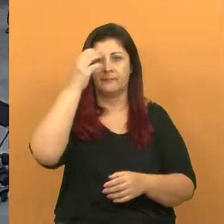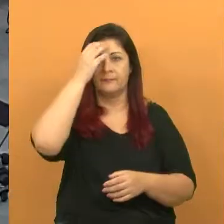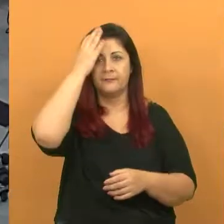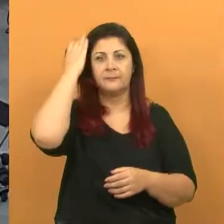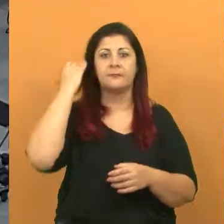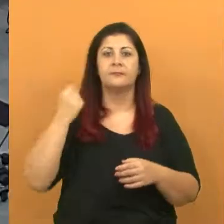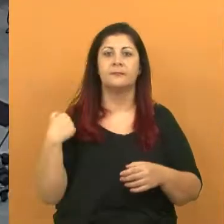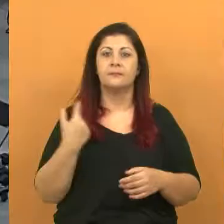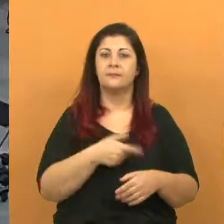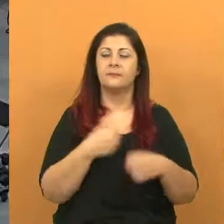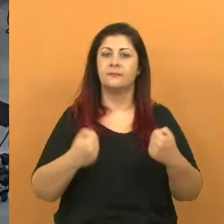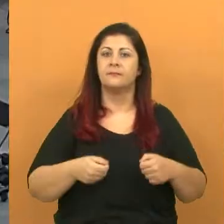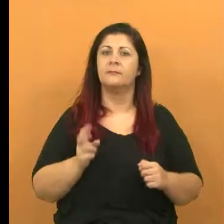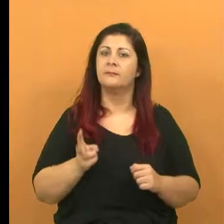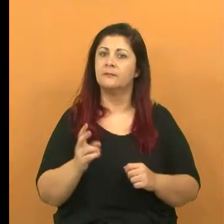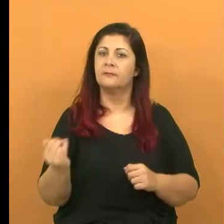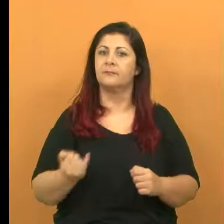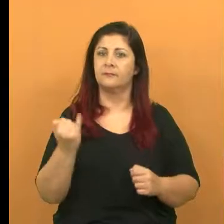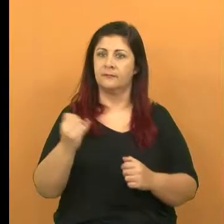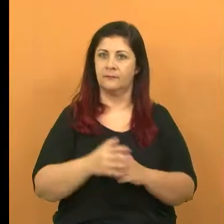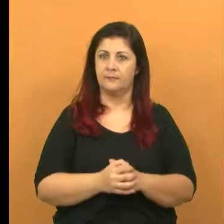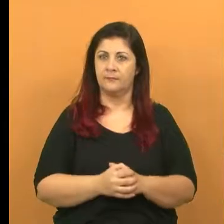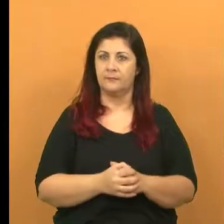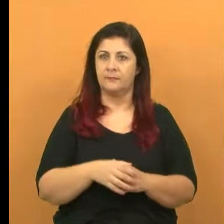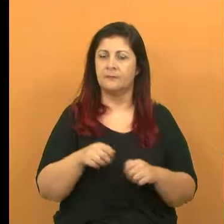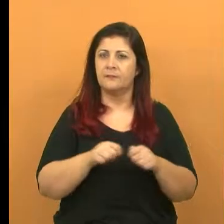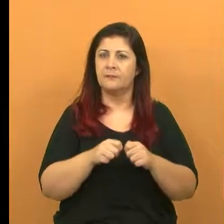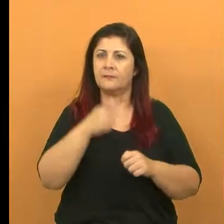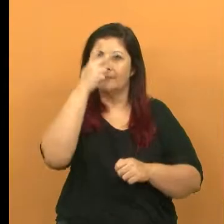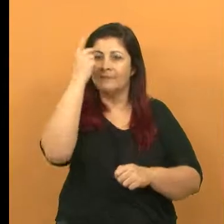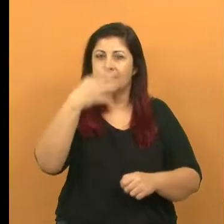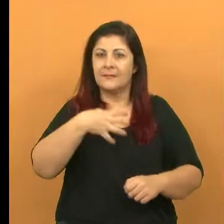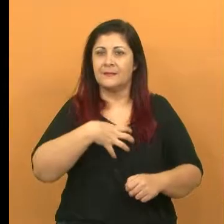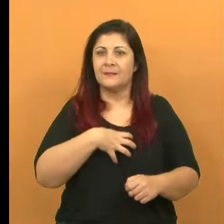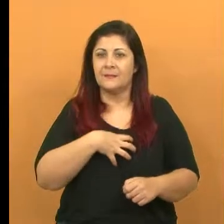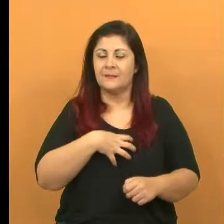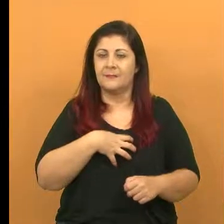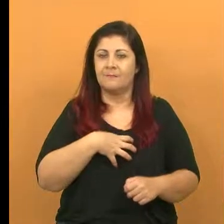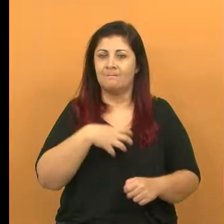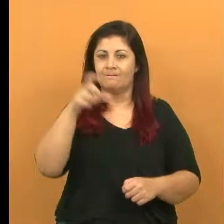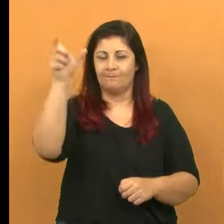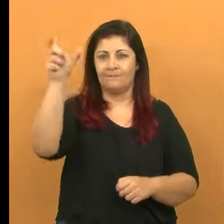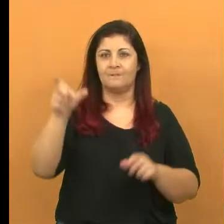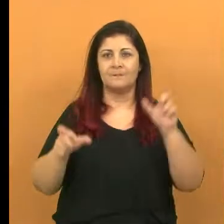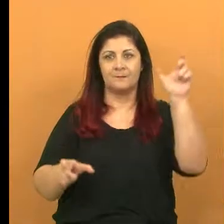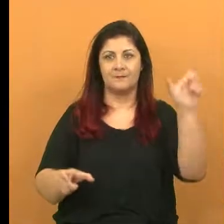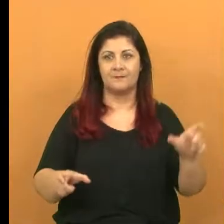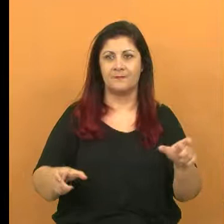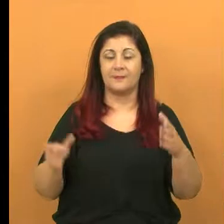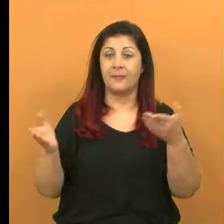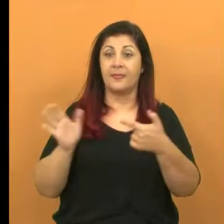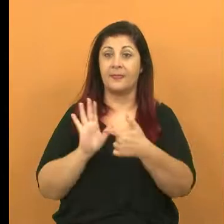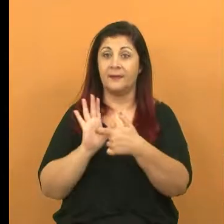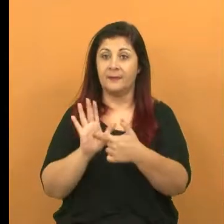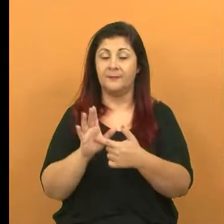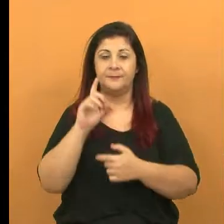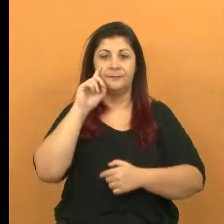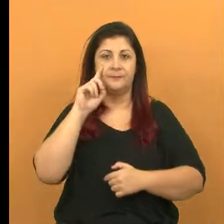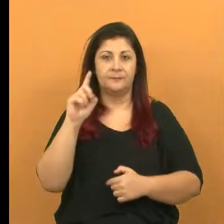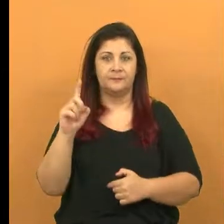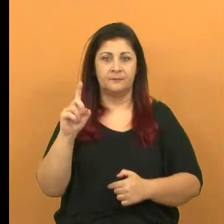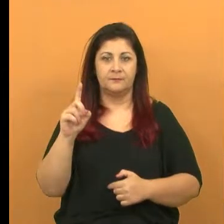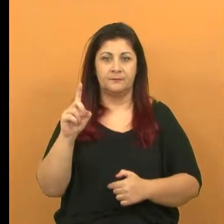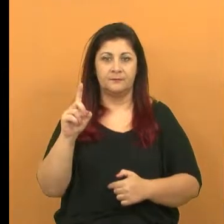valorizar isso cada vez mais, fazer o humano se sentir mais humano, né? E aqui nós estamos aqui no espaço comemorando o